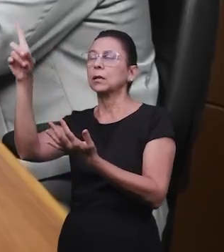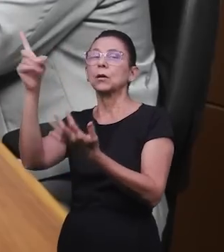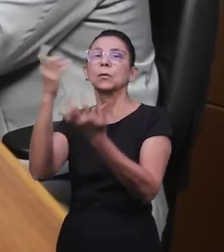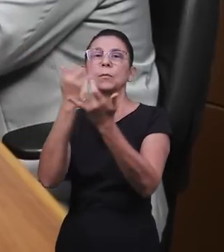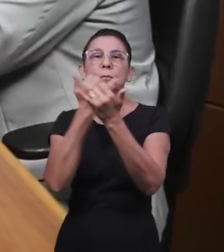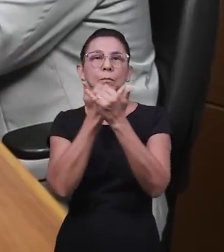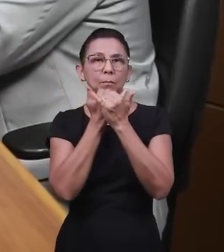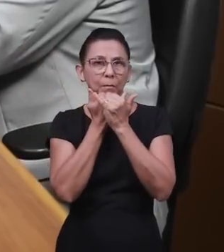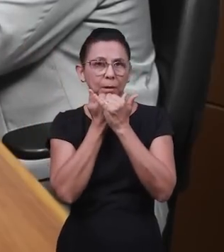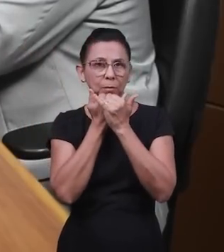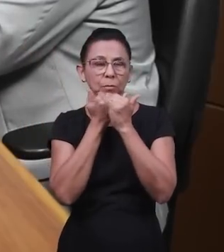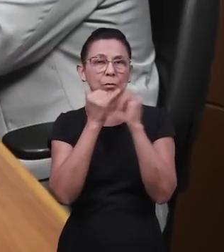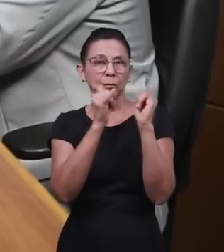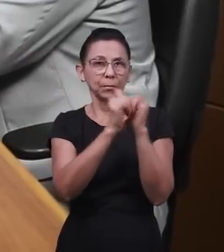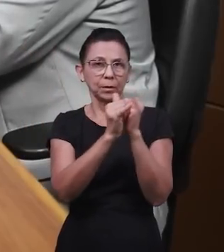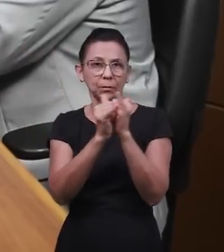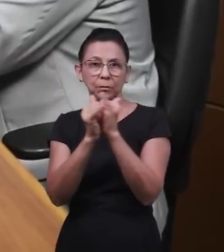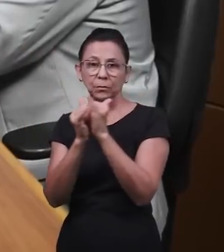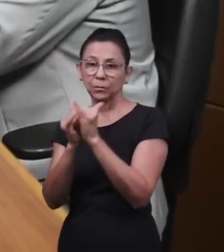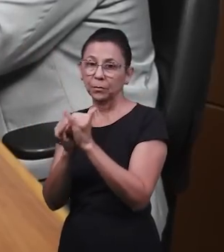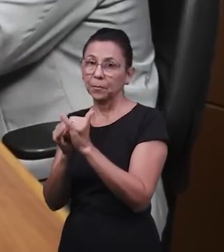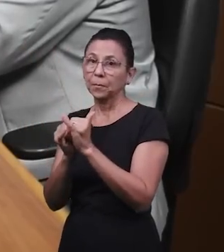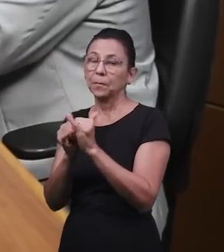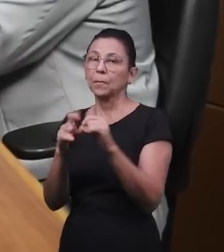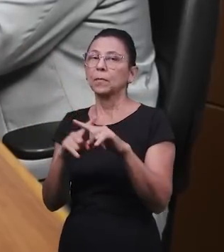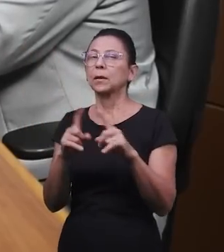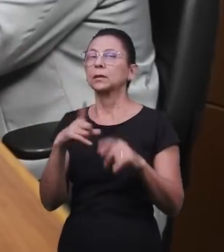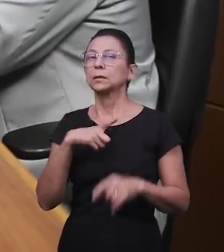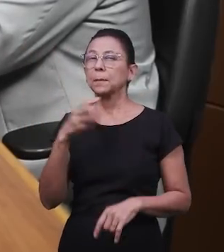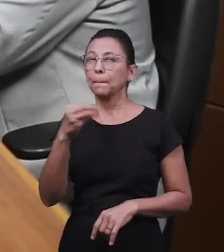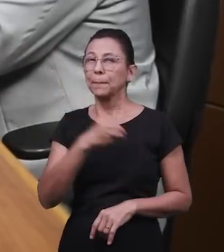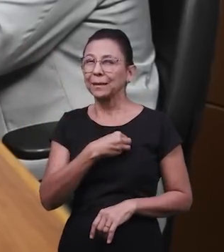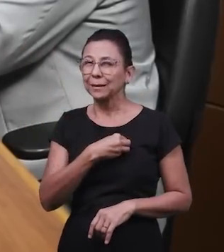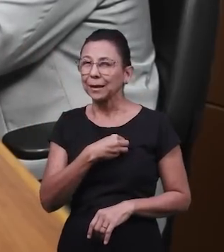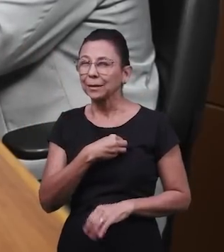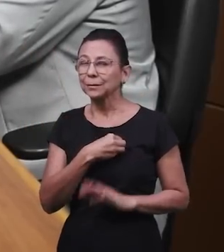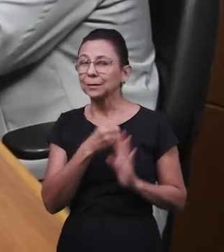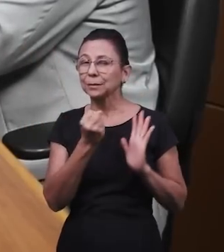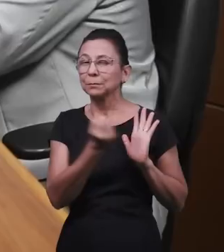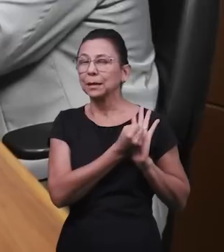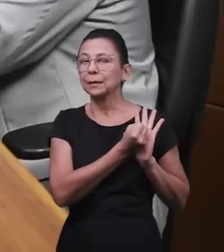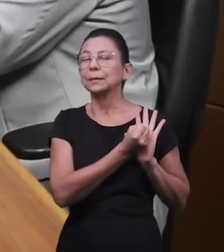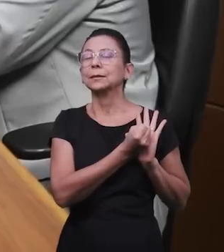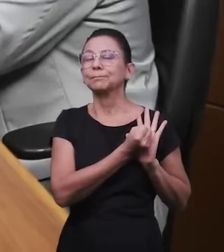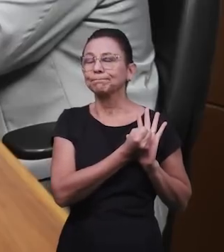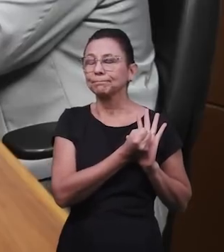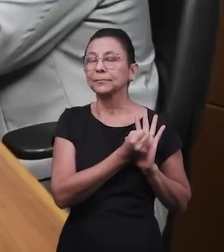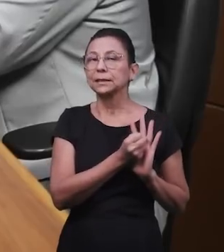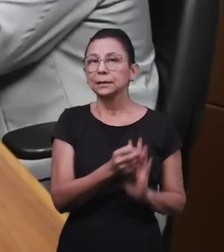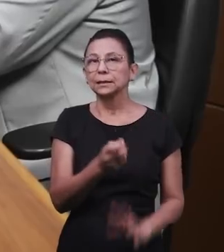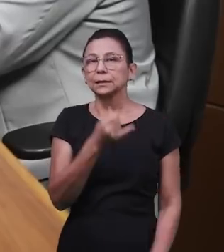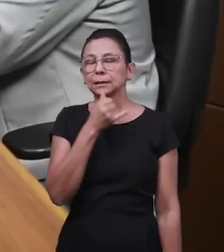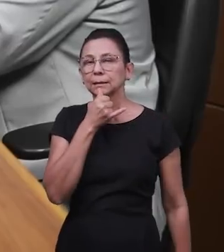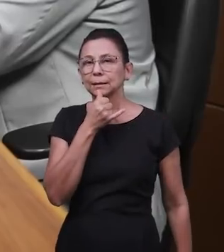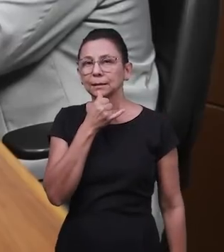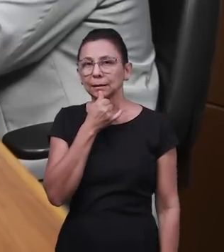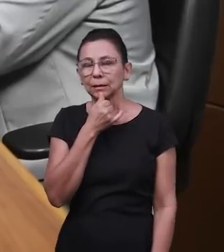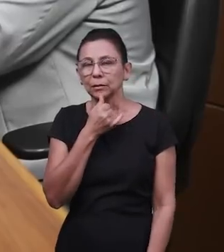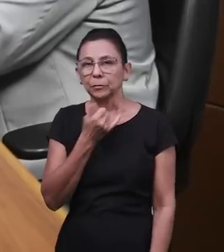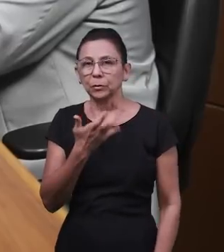perdoado, mas existem pecados que deixam marcas na nossa vida, deixam marcas, não tem jeito. Por exemplo, aqui você